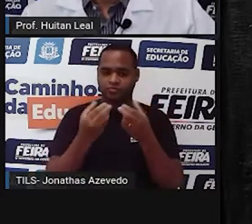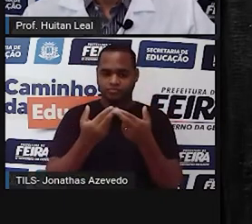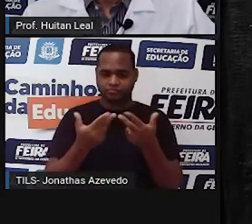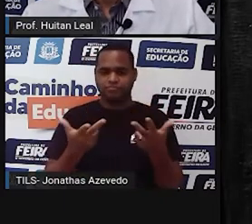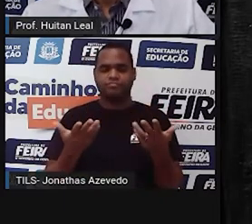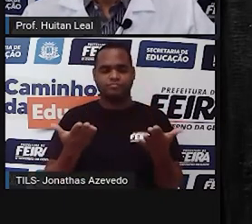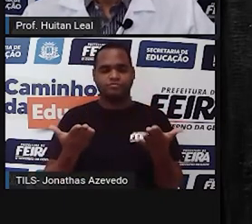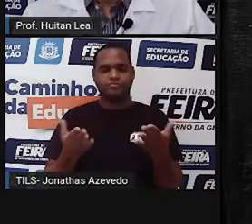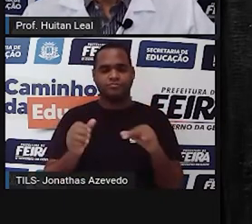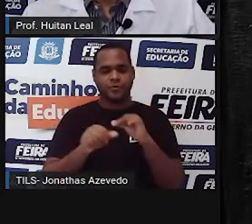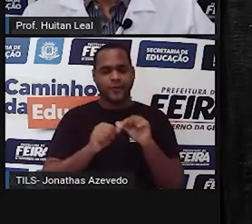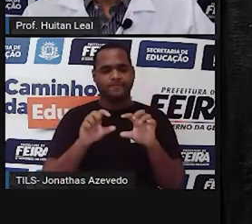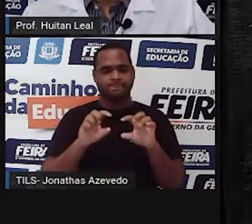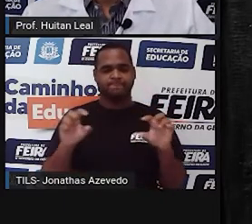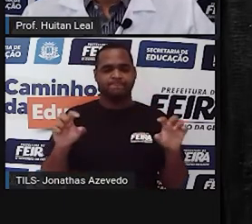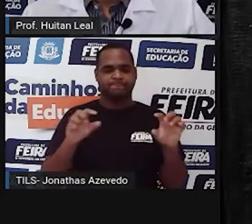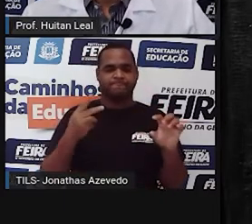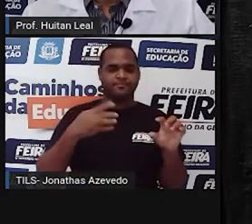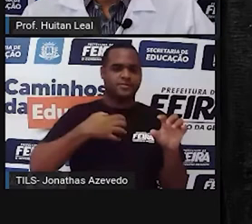né?